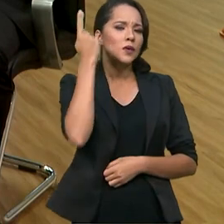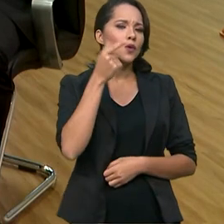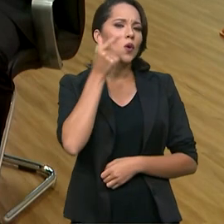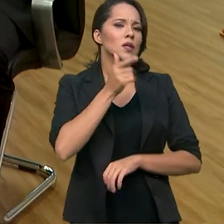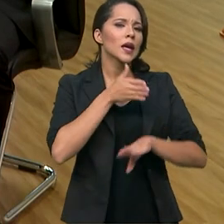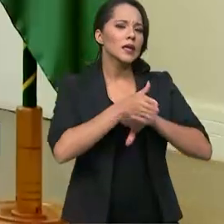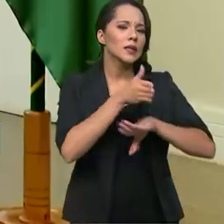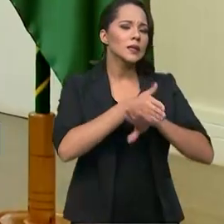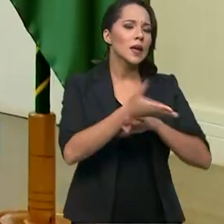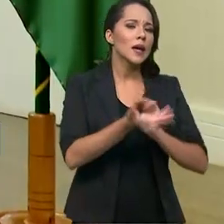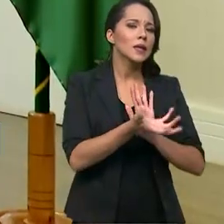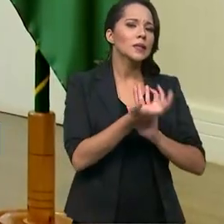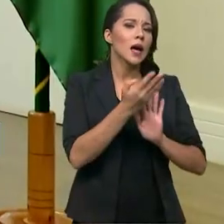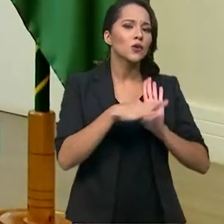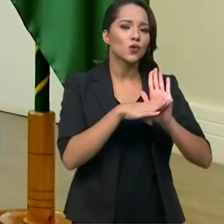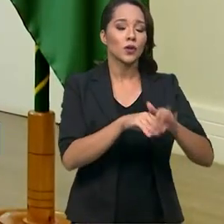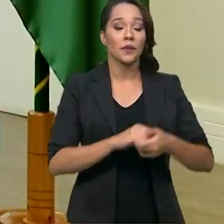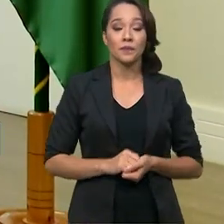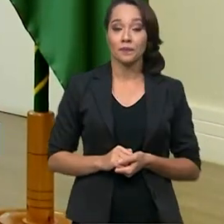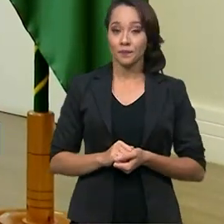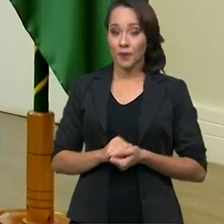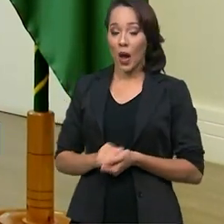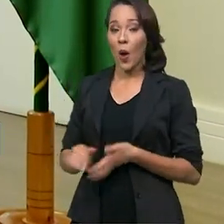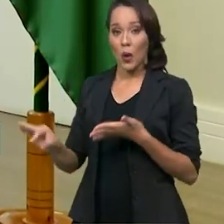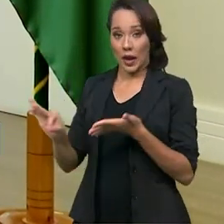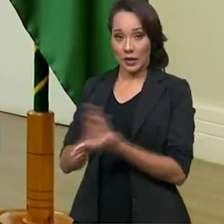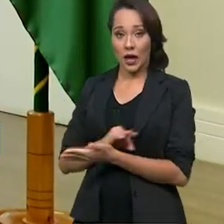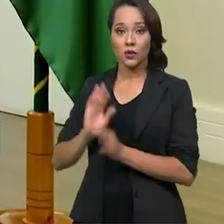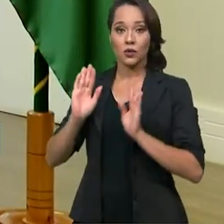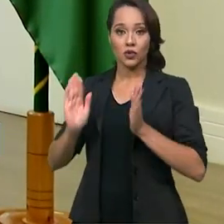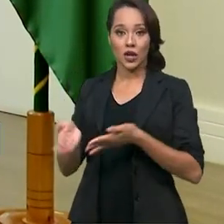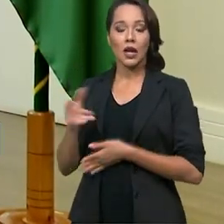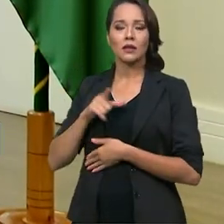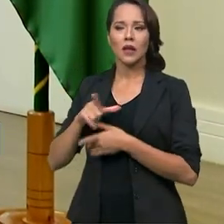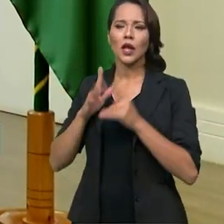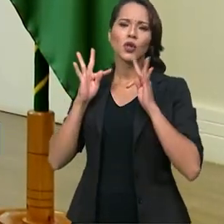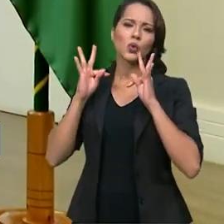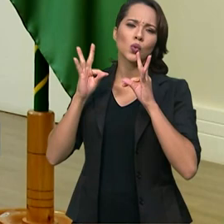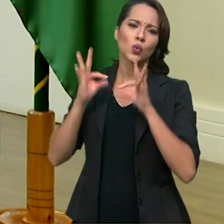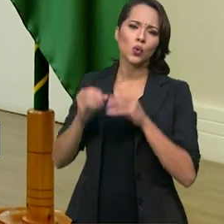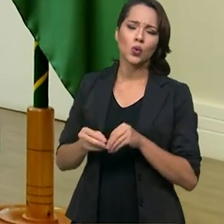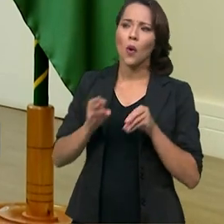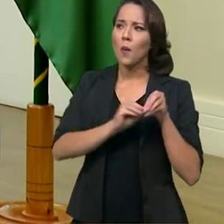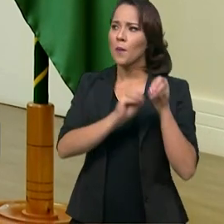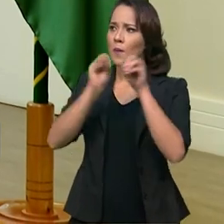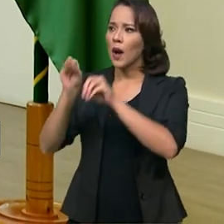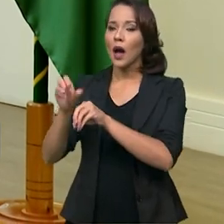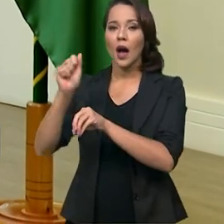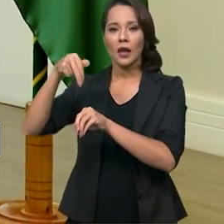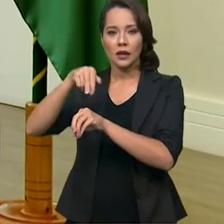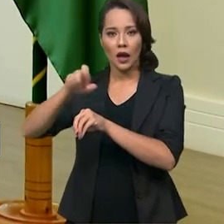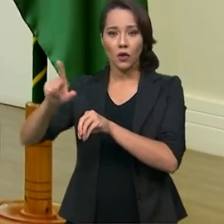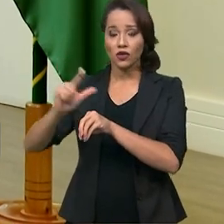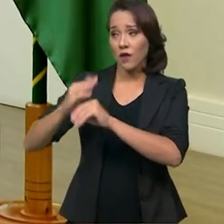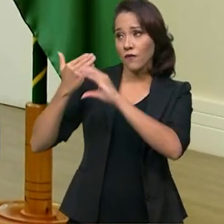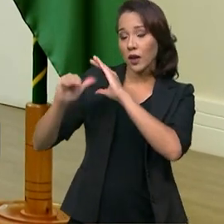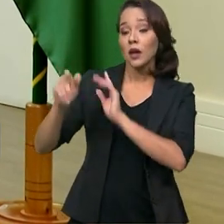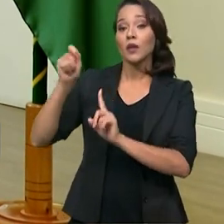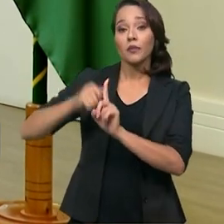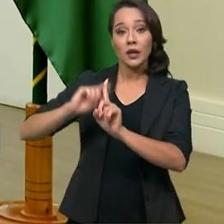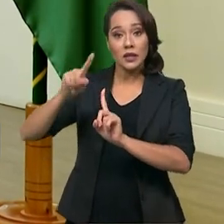esse benefício? O cadastro já está transmitido integralmente para a ANEEL, então já no próximo